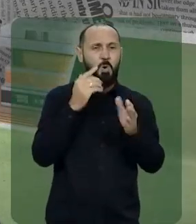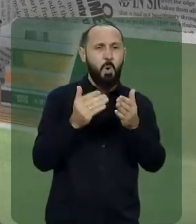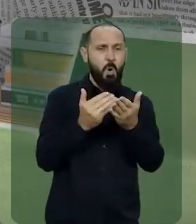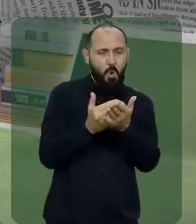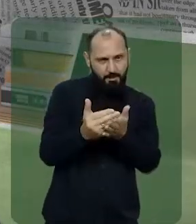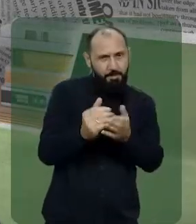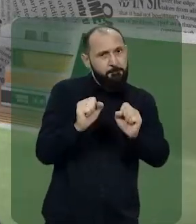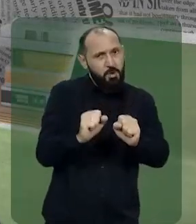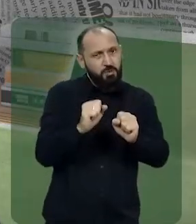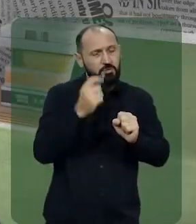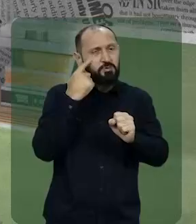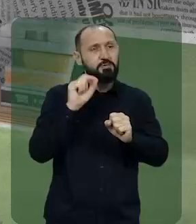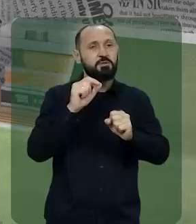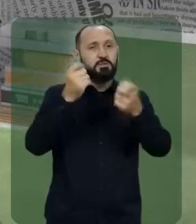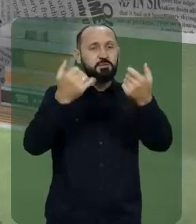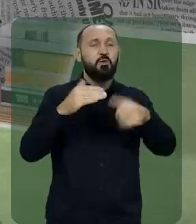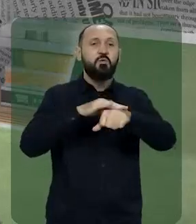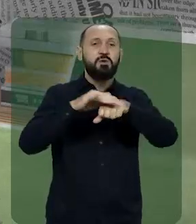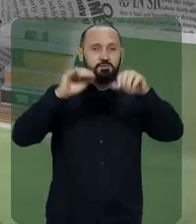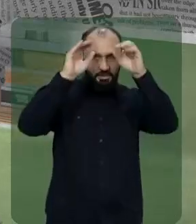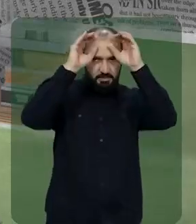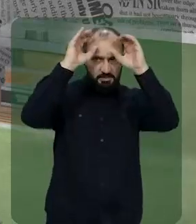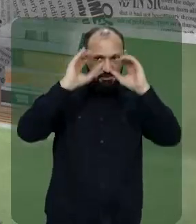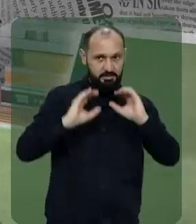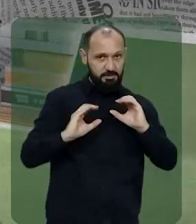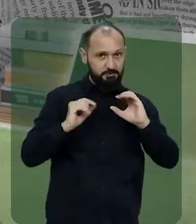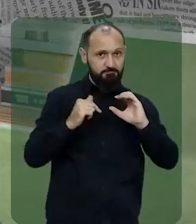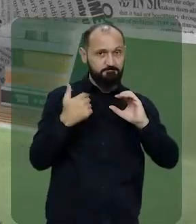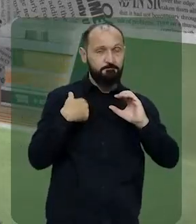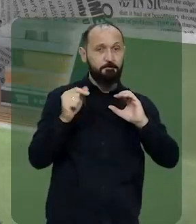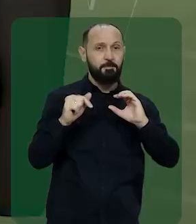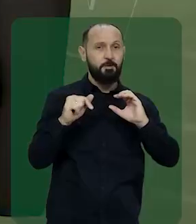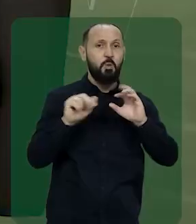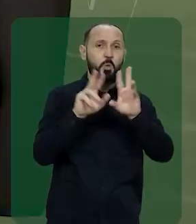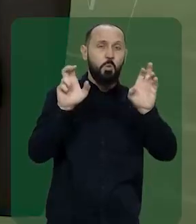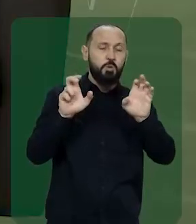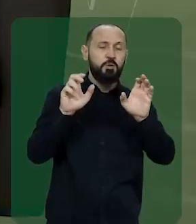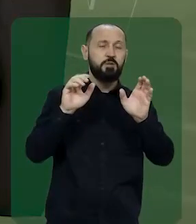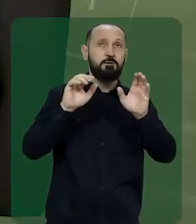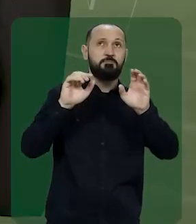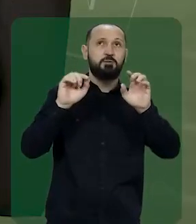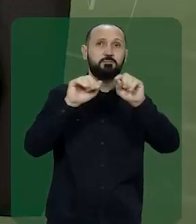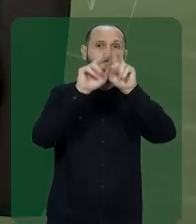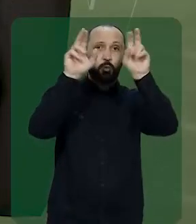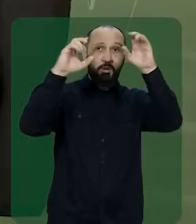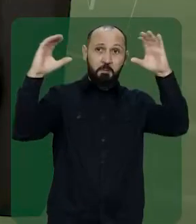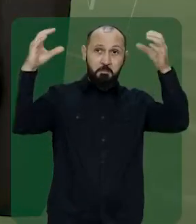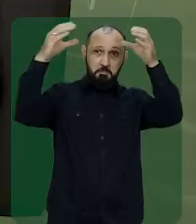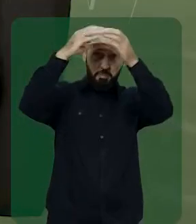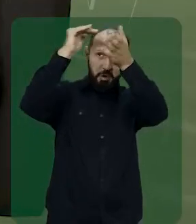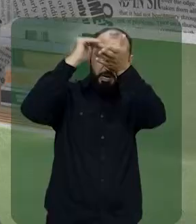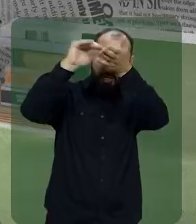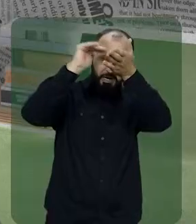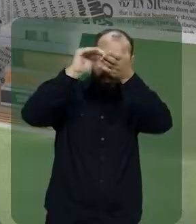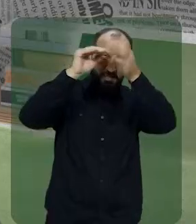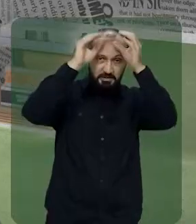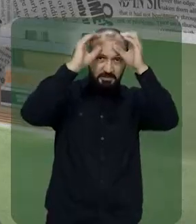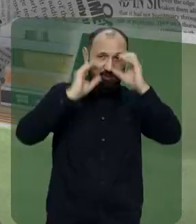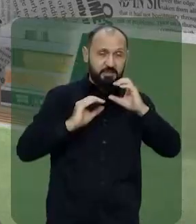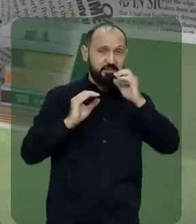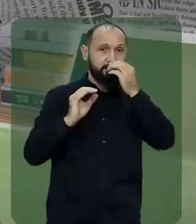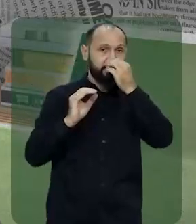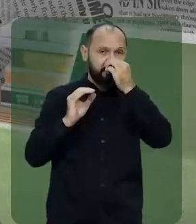começar falando da cidadania, né? Então nós estamos em uma pasta importantíssima, que é a cidadania. É